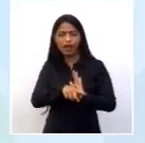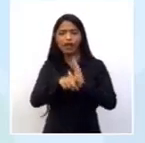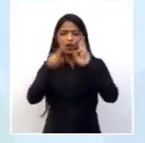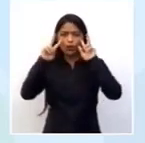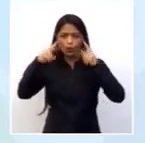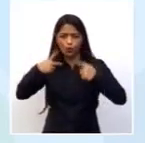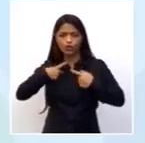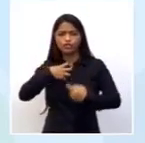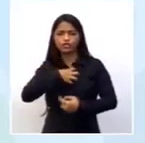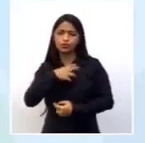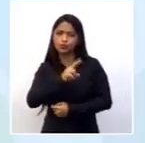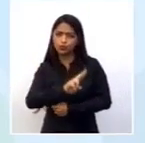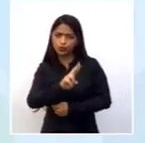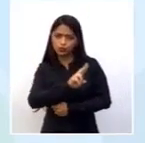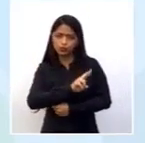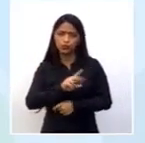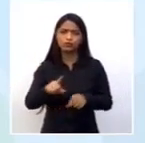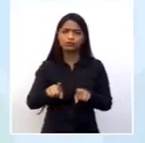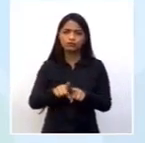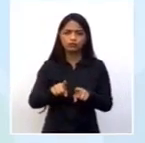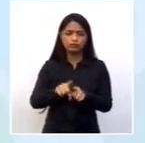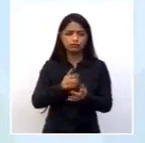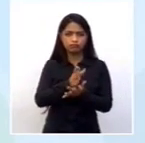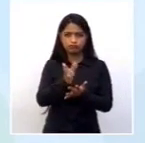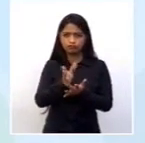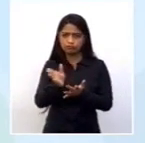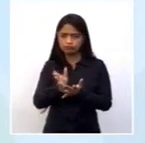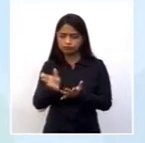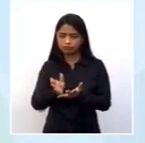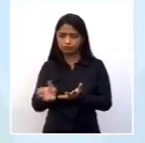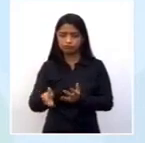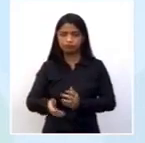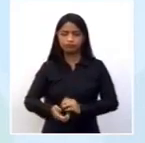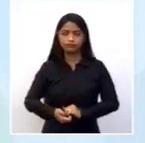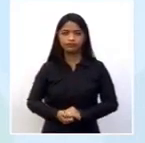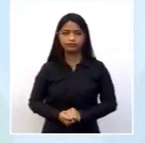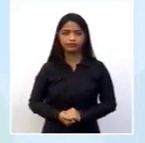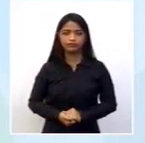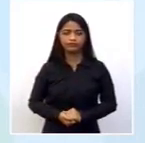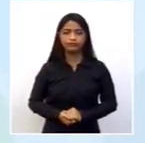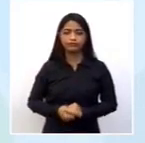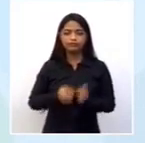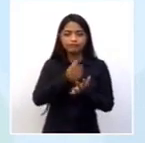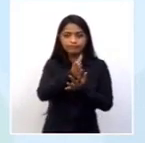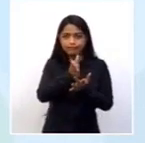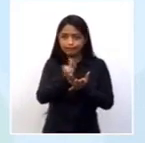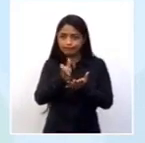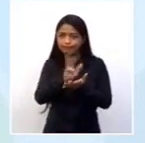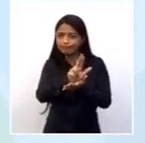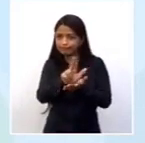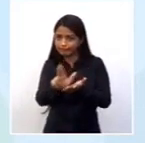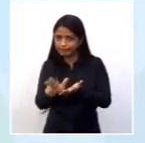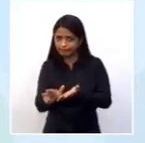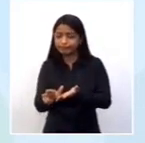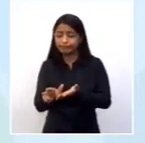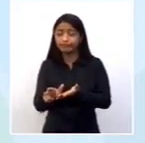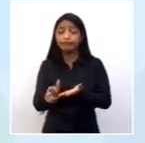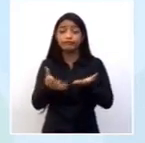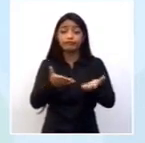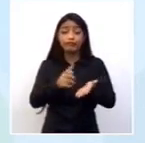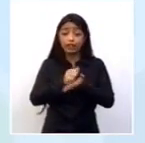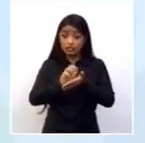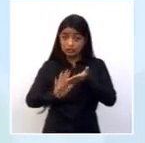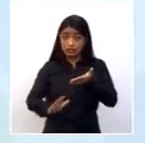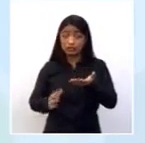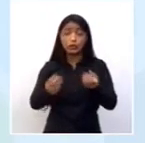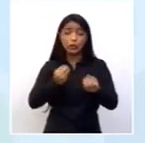suas funções em diversos contextos de circulação. Para realizar essa atividade, nós teremos então